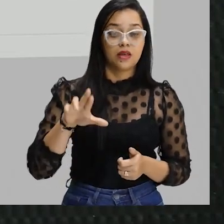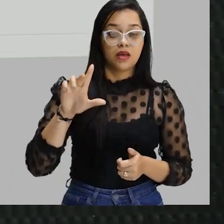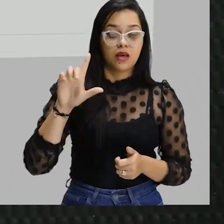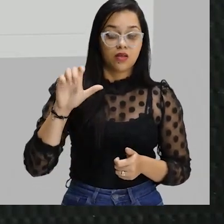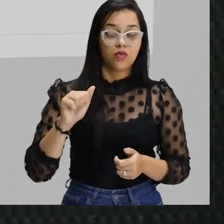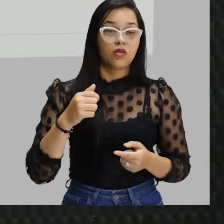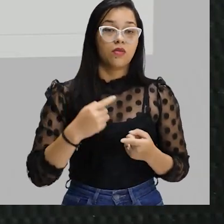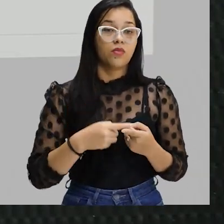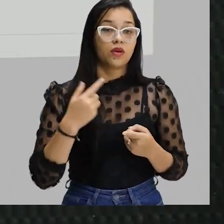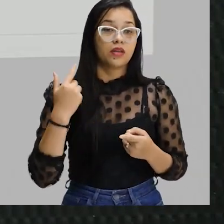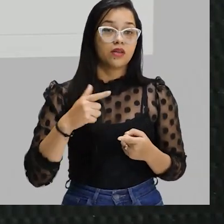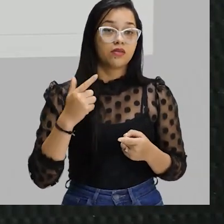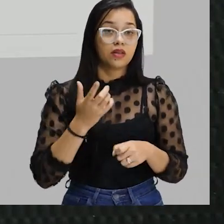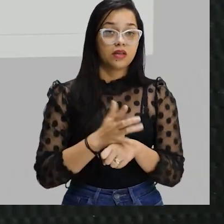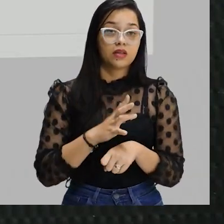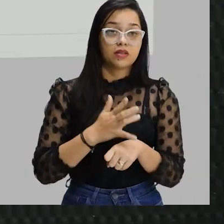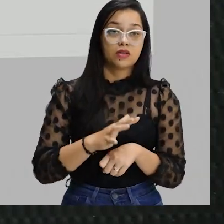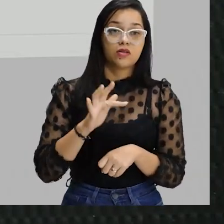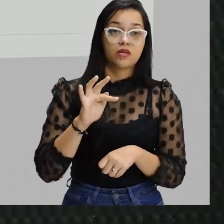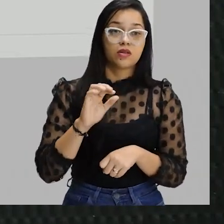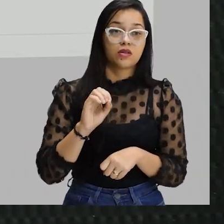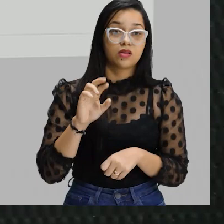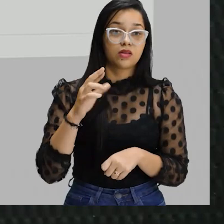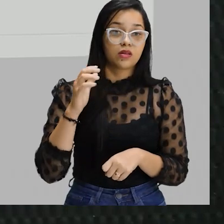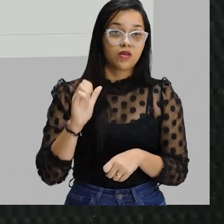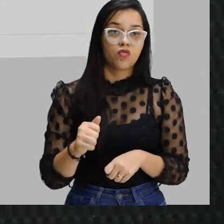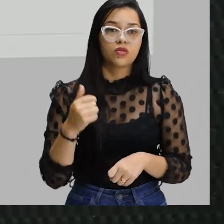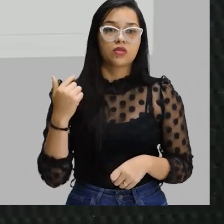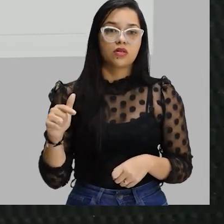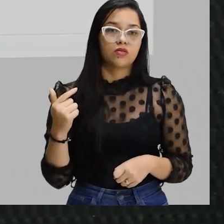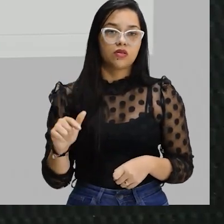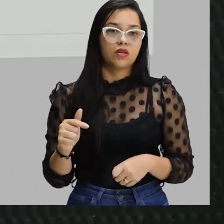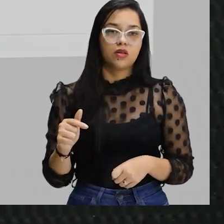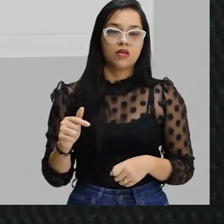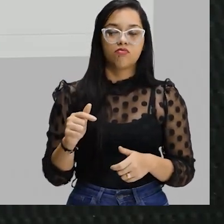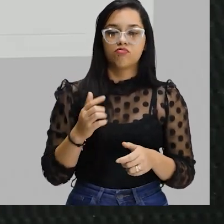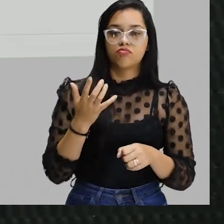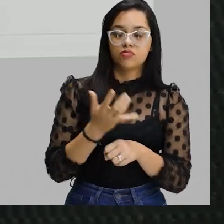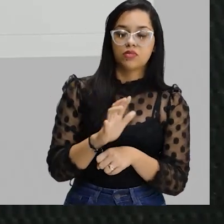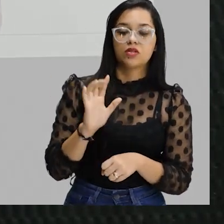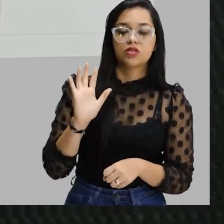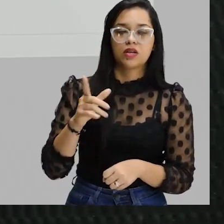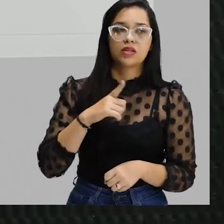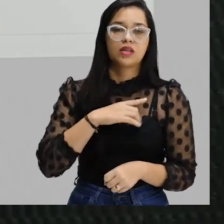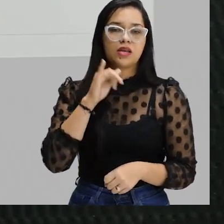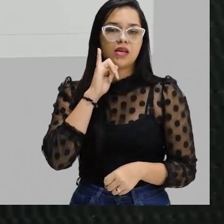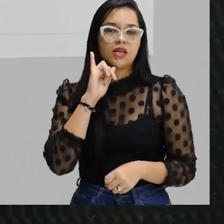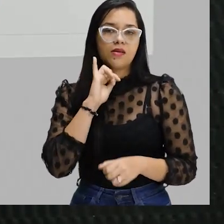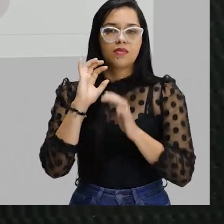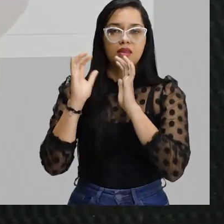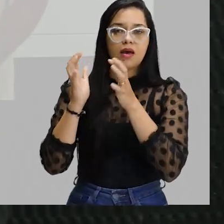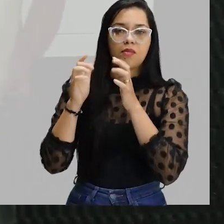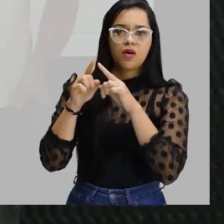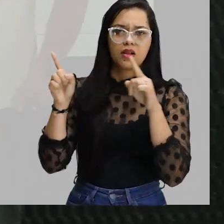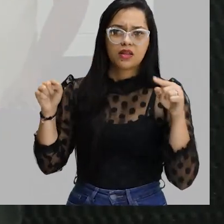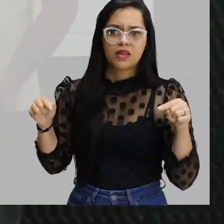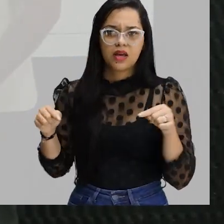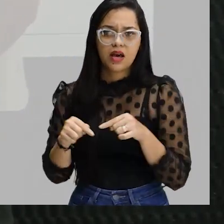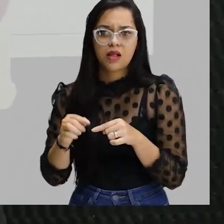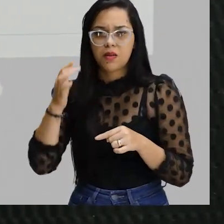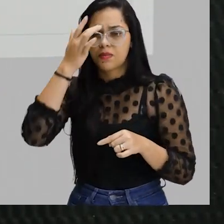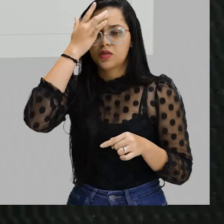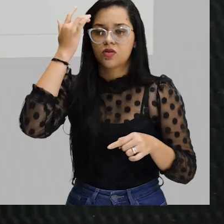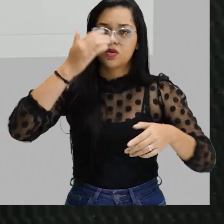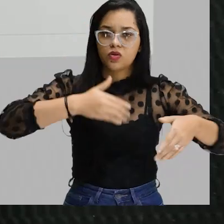nula, é porque não tem a ação da força. Não existe uma força agindo. Até dei exemplo de uma bola na aula, certo? Uma